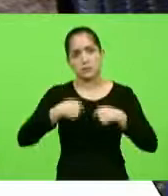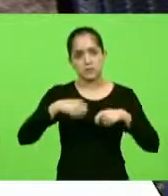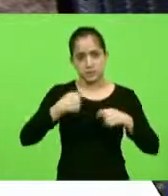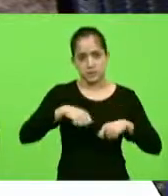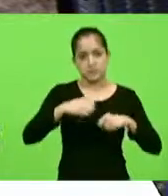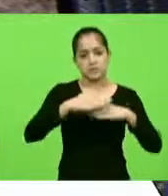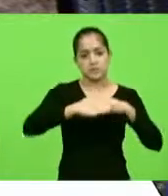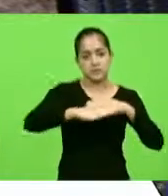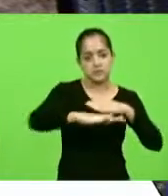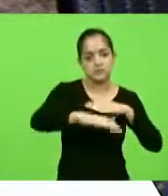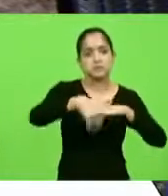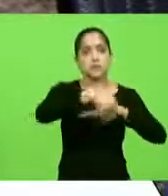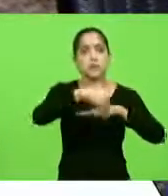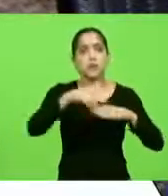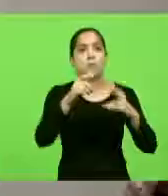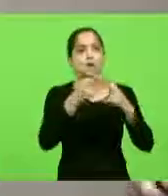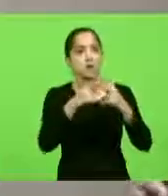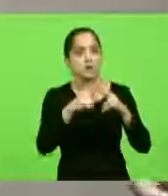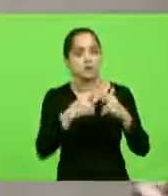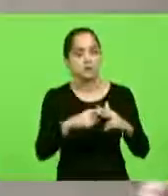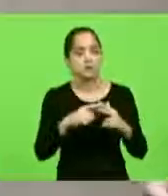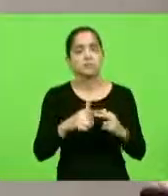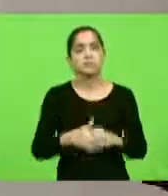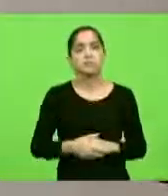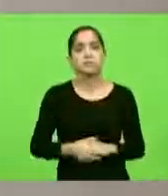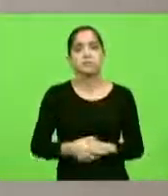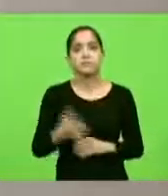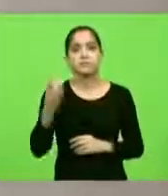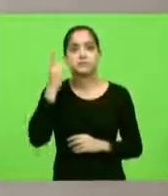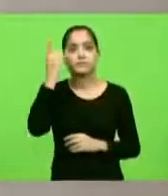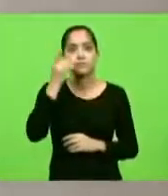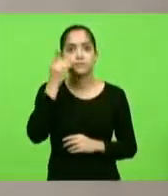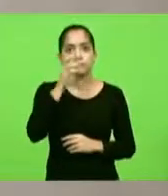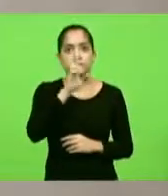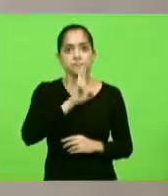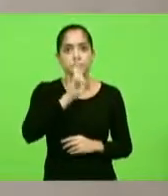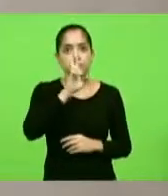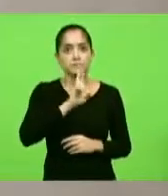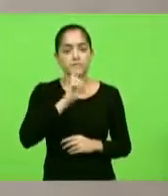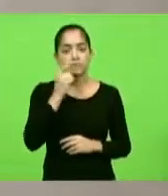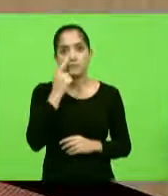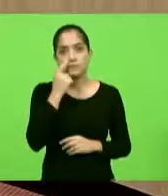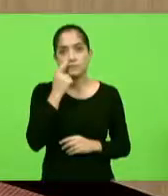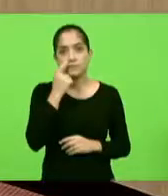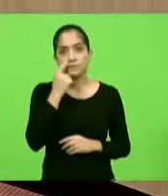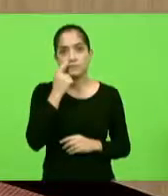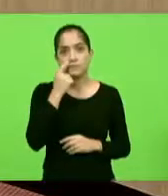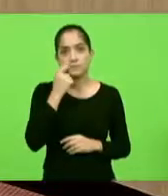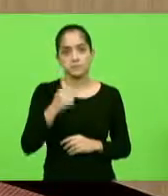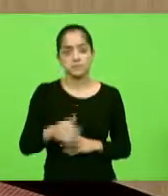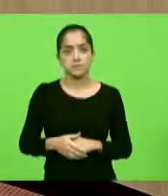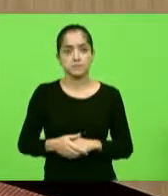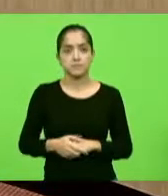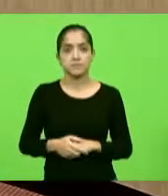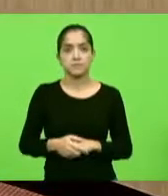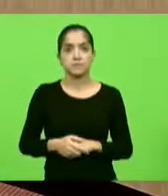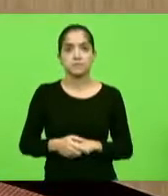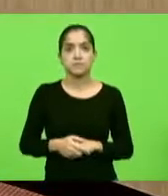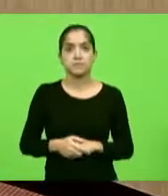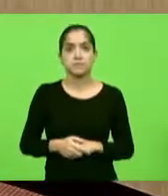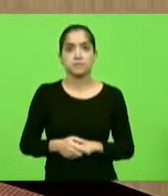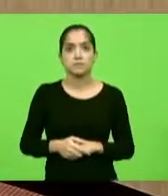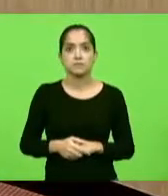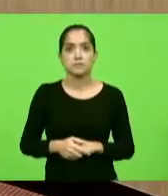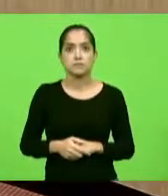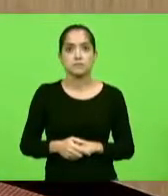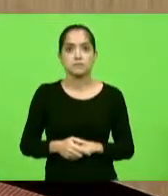buraco e arrumar. Obrigado, presidente. Com a palavra, deputado Rodrigo Minotto, na sequência, deputado Bruno Souza. Senhor presidente, eu queria... Como é que eu escrito,